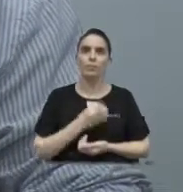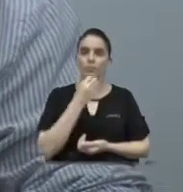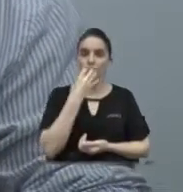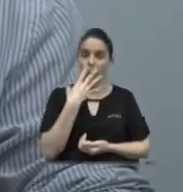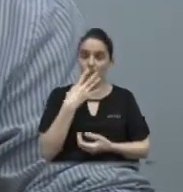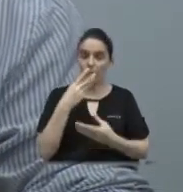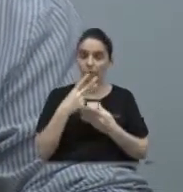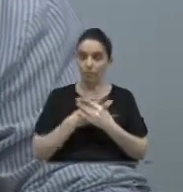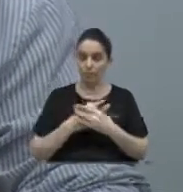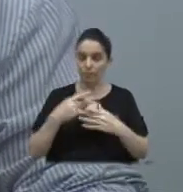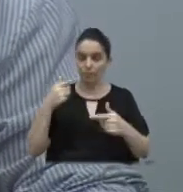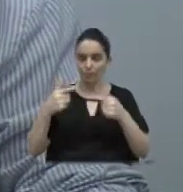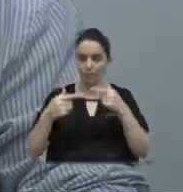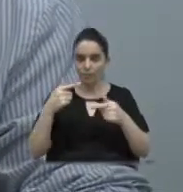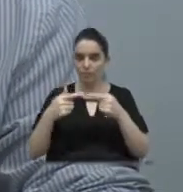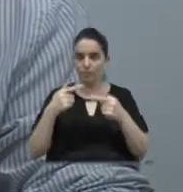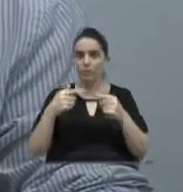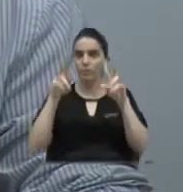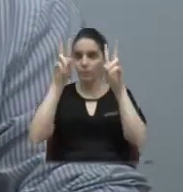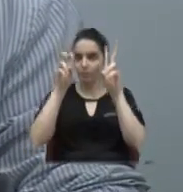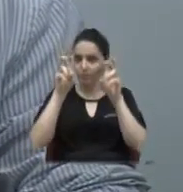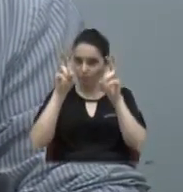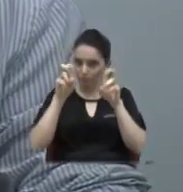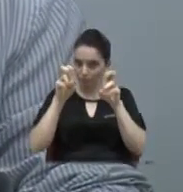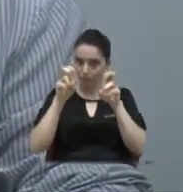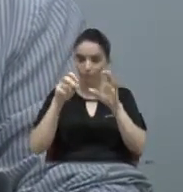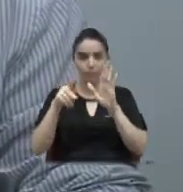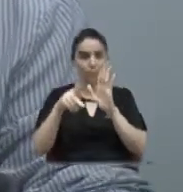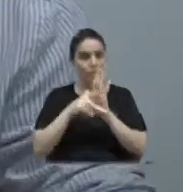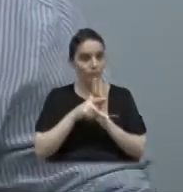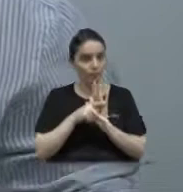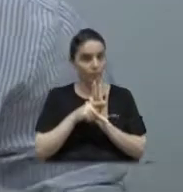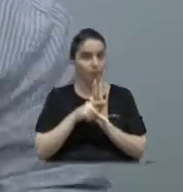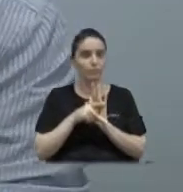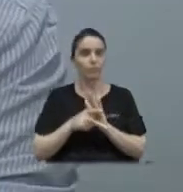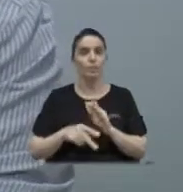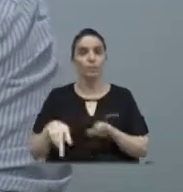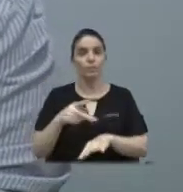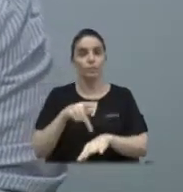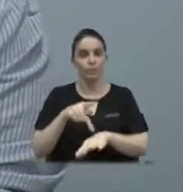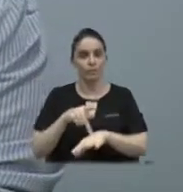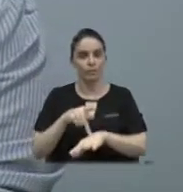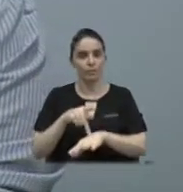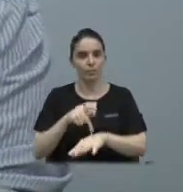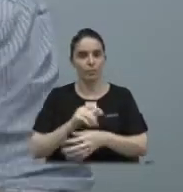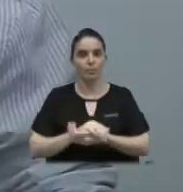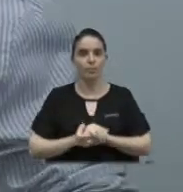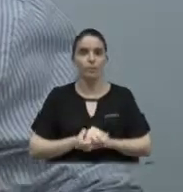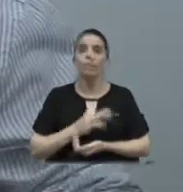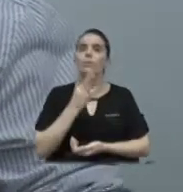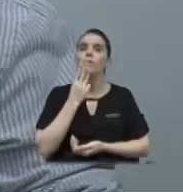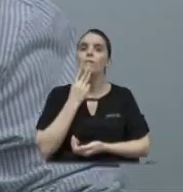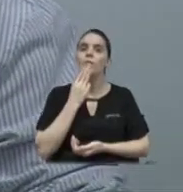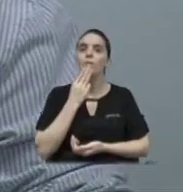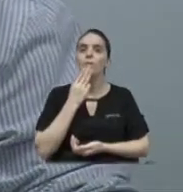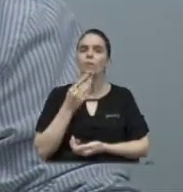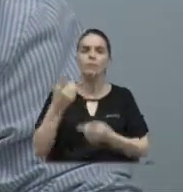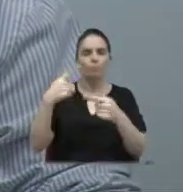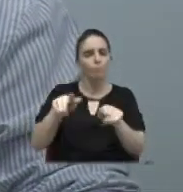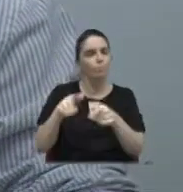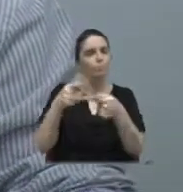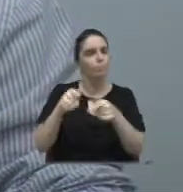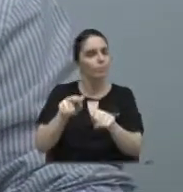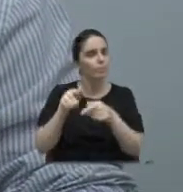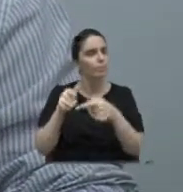Câmara discutir assuntos nacionais e interesses nacionais. E o Vaguinho foi muito provocativo aí na